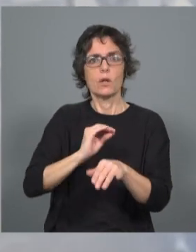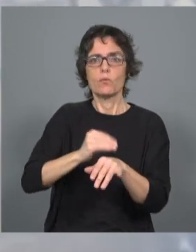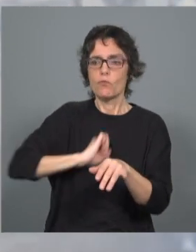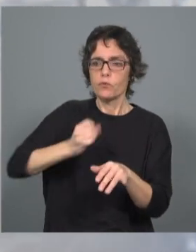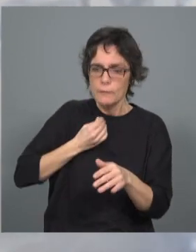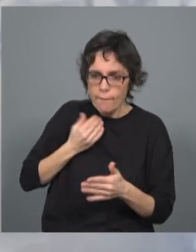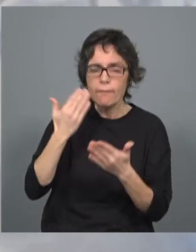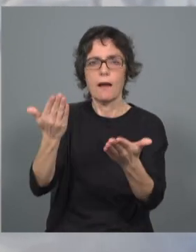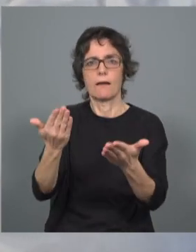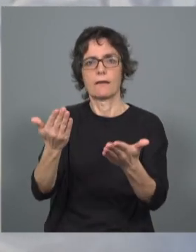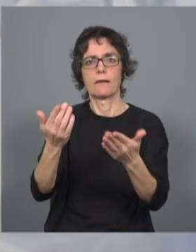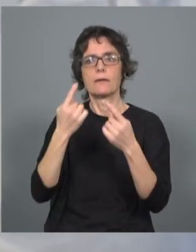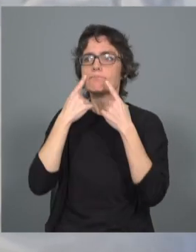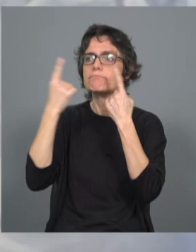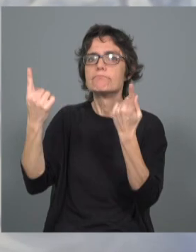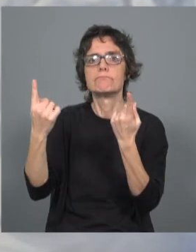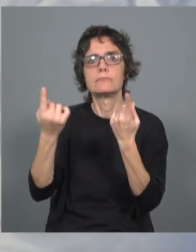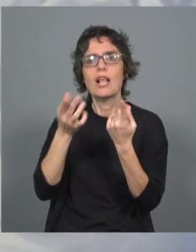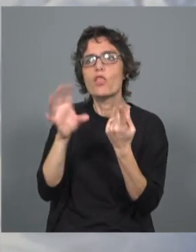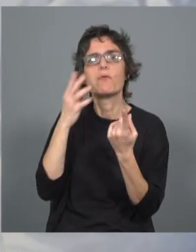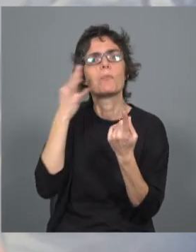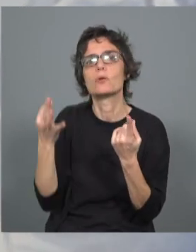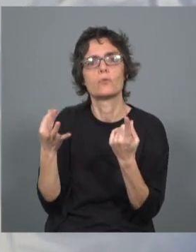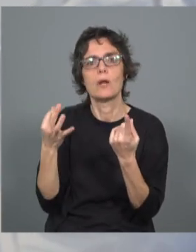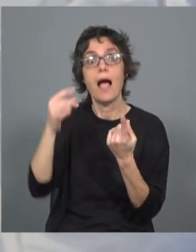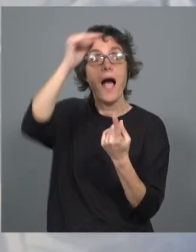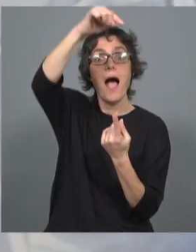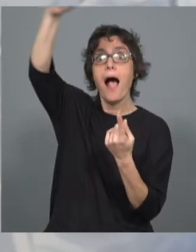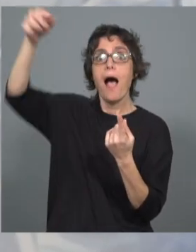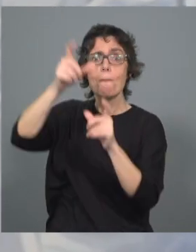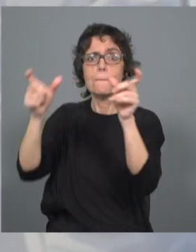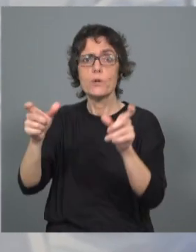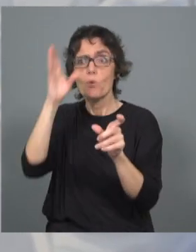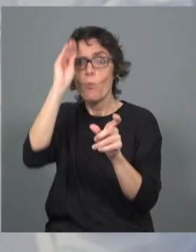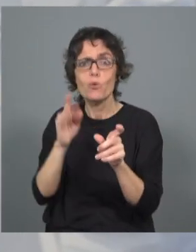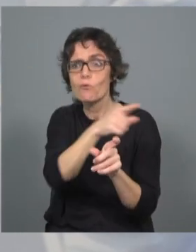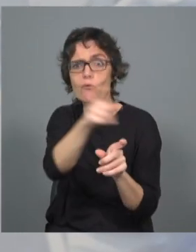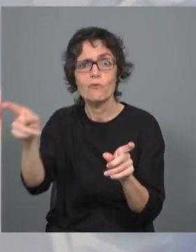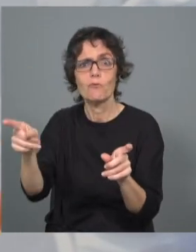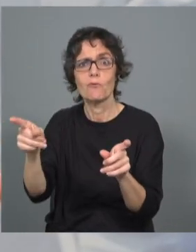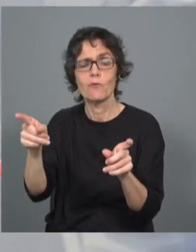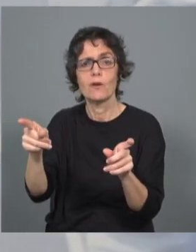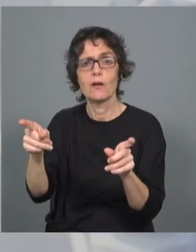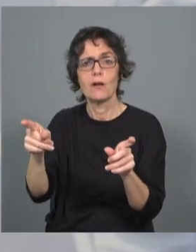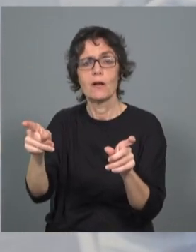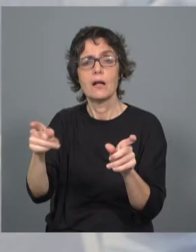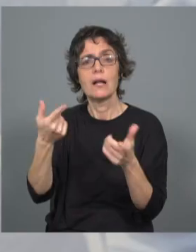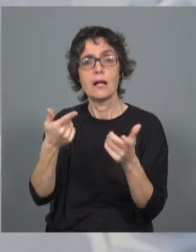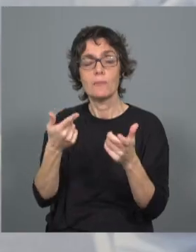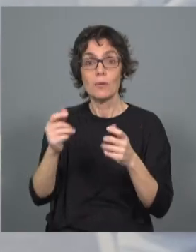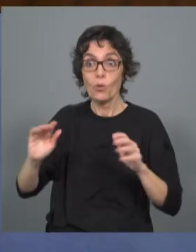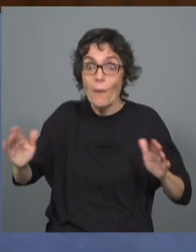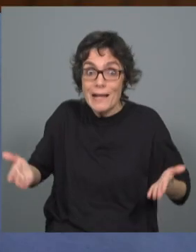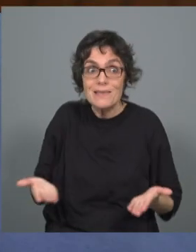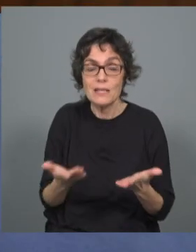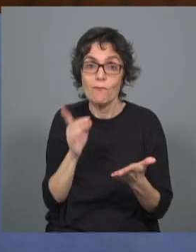maior naturalidade possível no dia-a-dia, para que isto chegue a quem não está necessariamente dentro de movimentos ou dentro das paróquias. E,